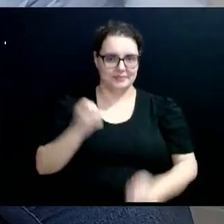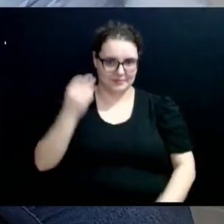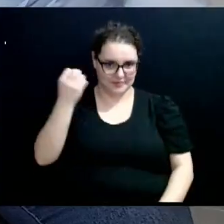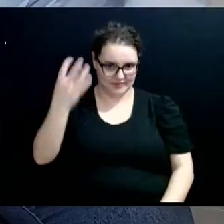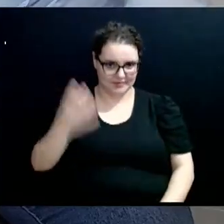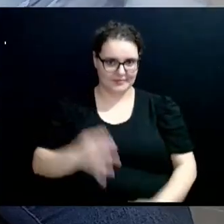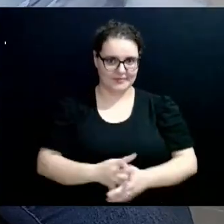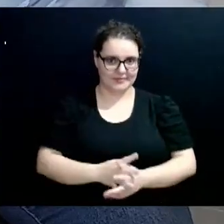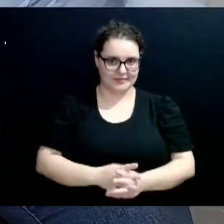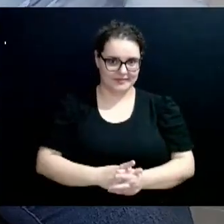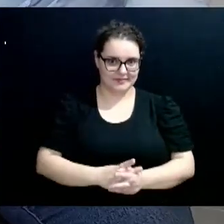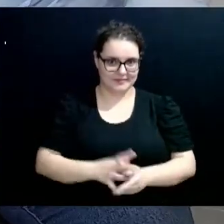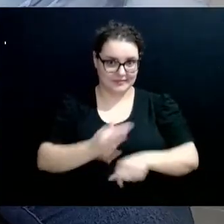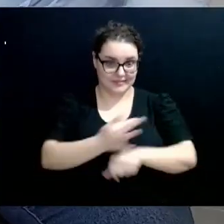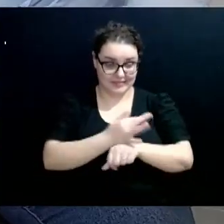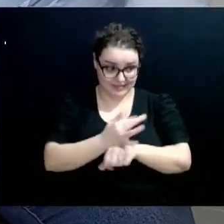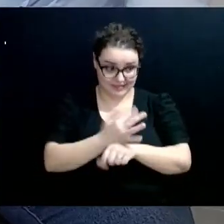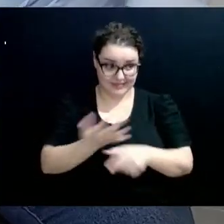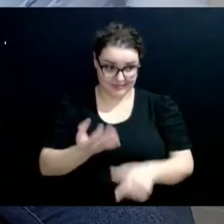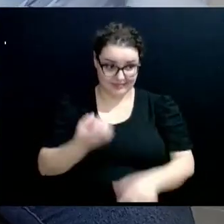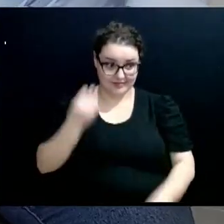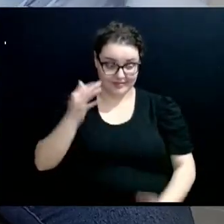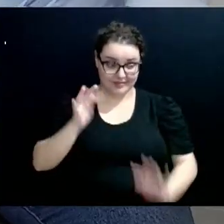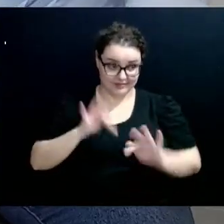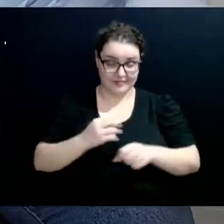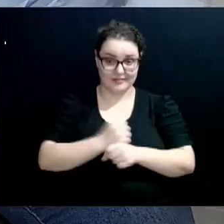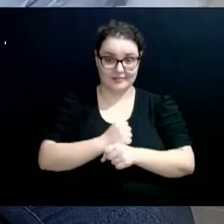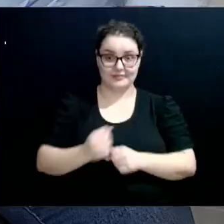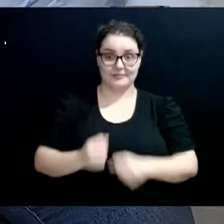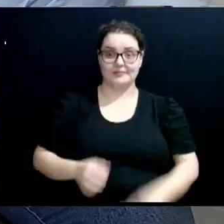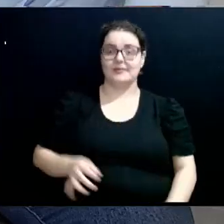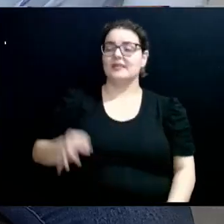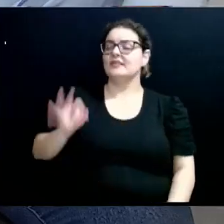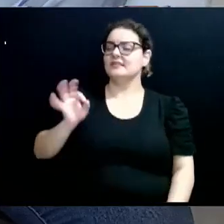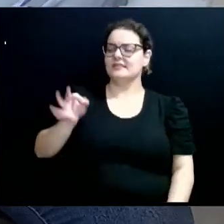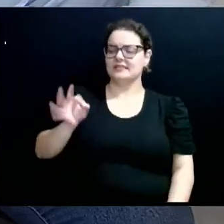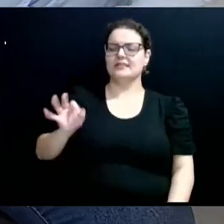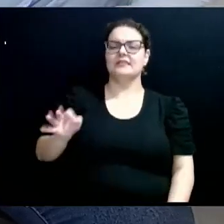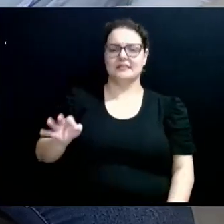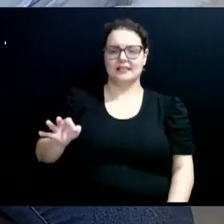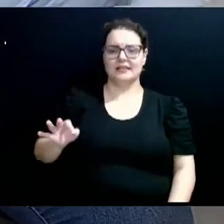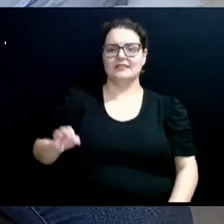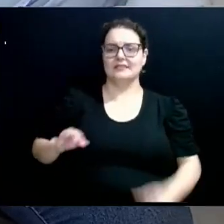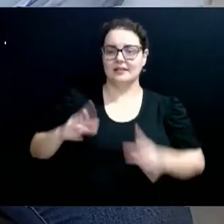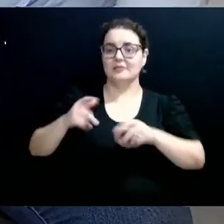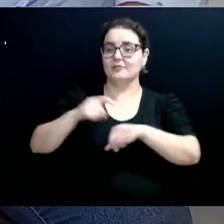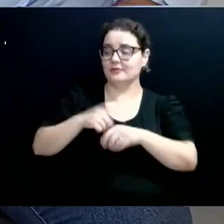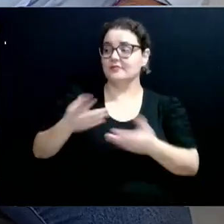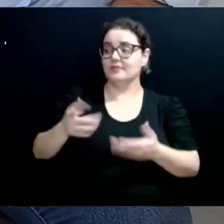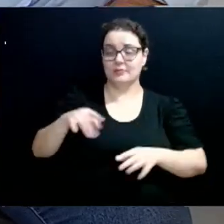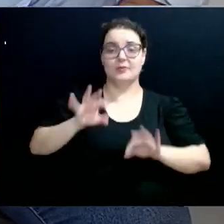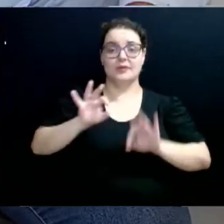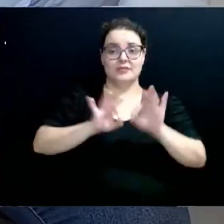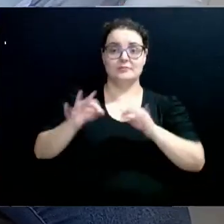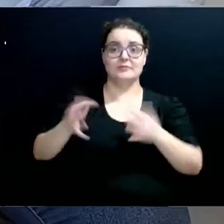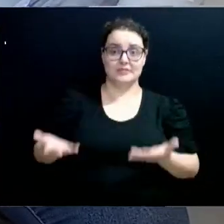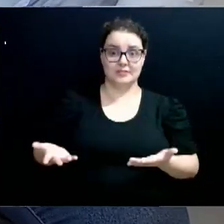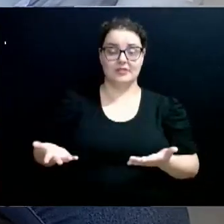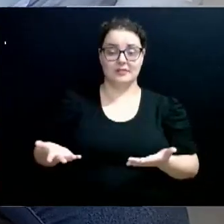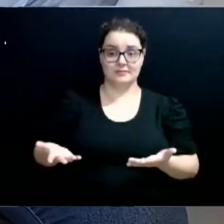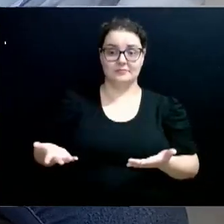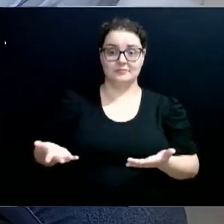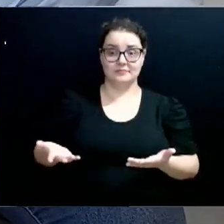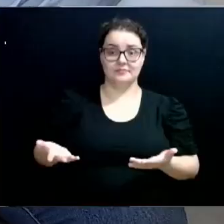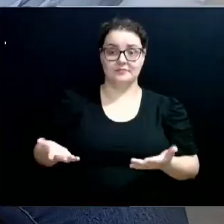para se planejar para essas férias, para essas viagens de final de ano? Sem sombra de dúvida, todo tempo é tempo de